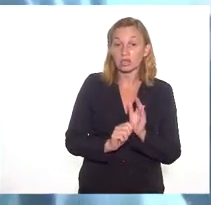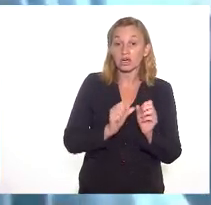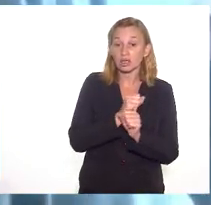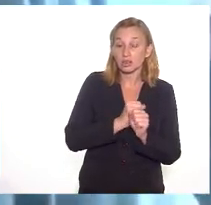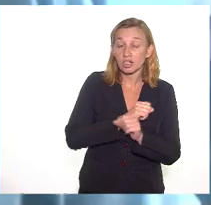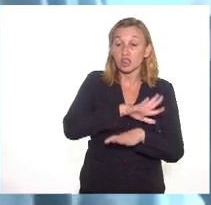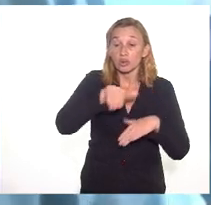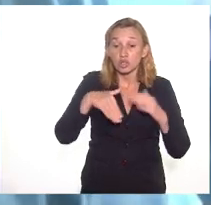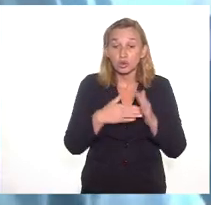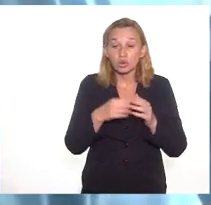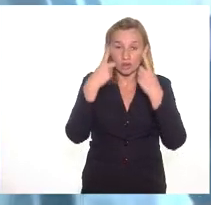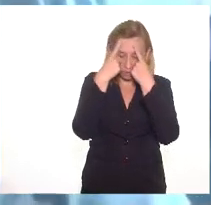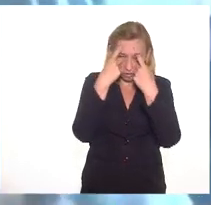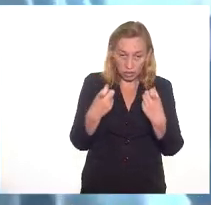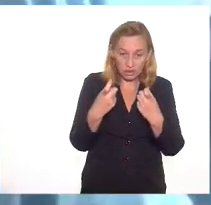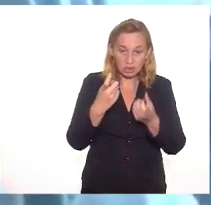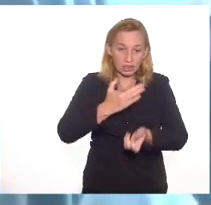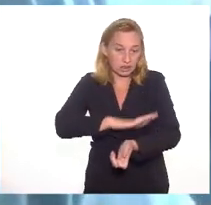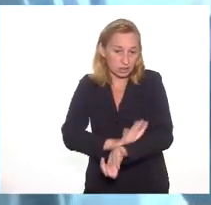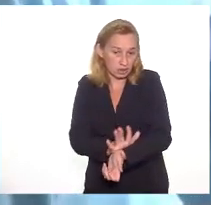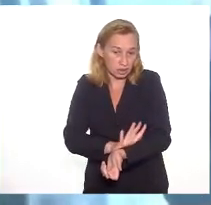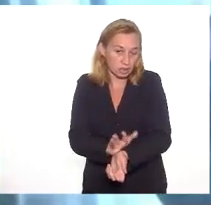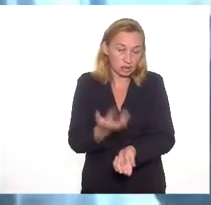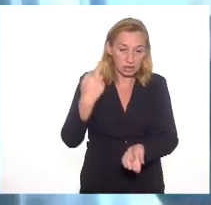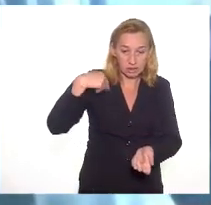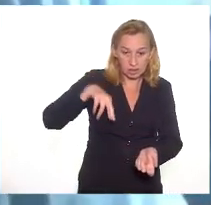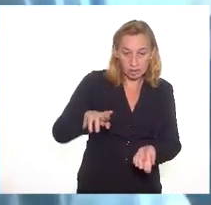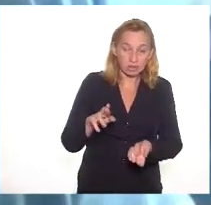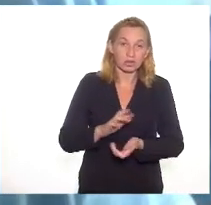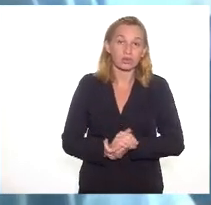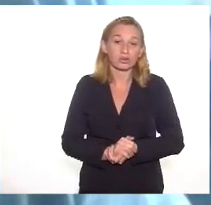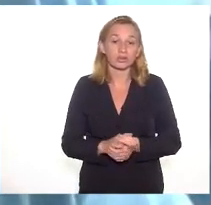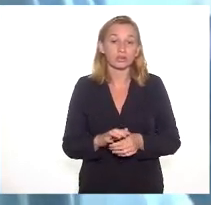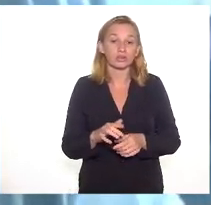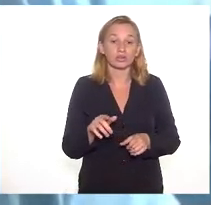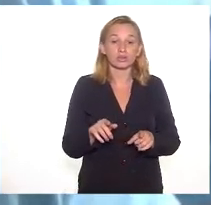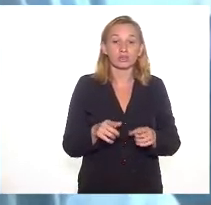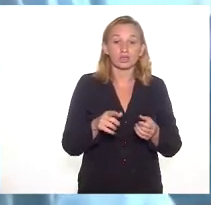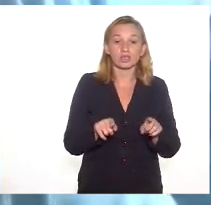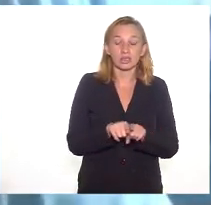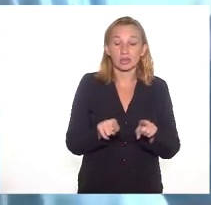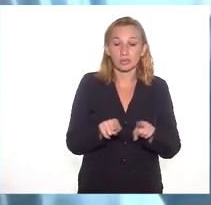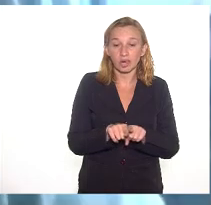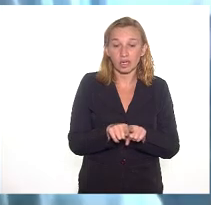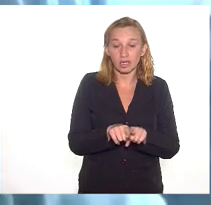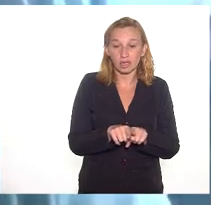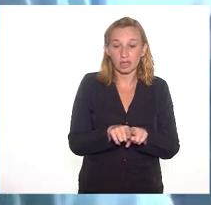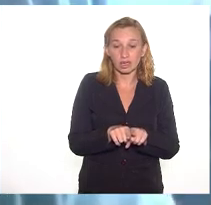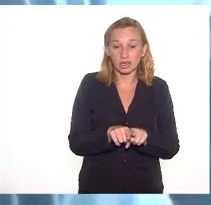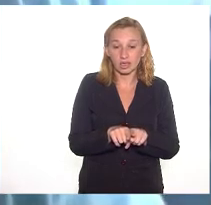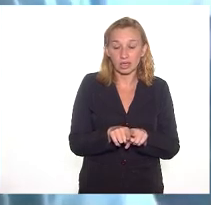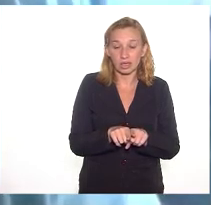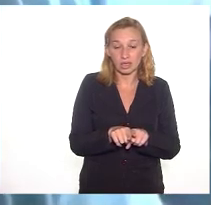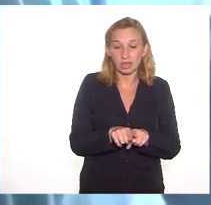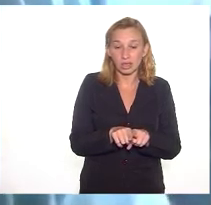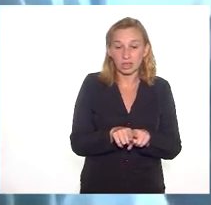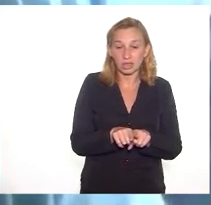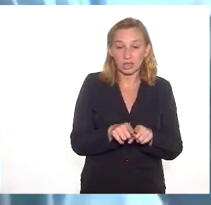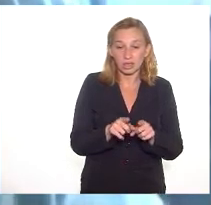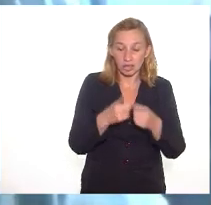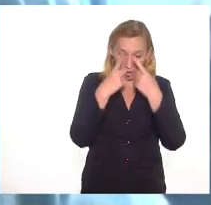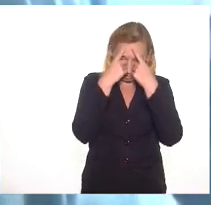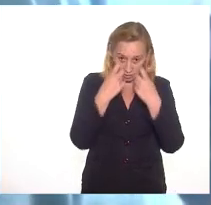violências de racismo, de intolerância religiosa e, segundo, a sexualidade, as agressões devido à sexualidade